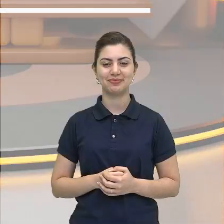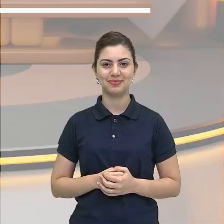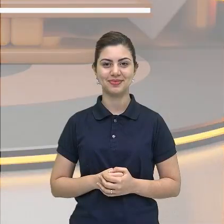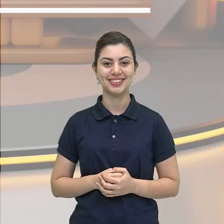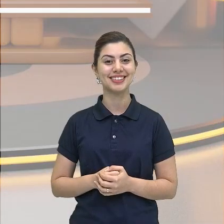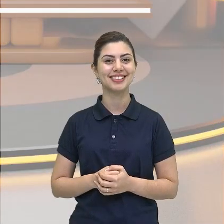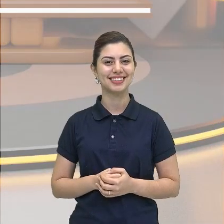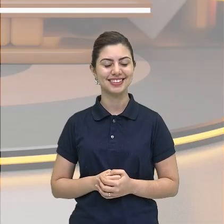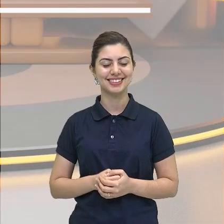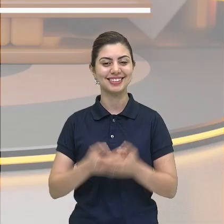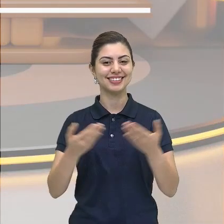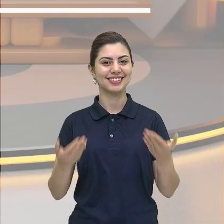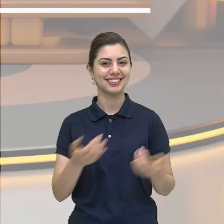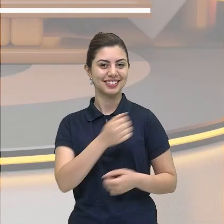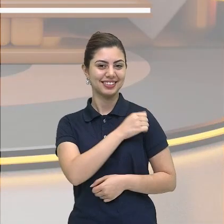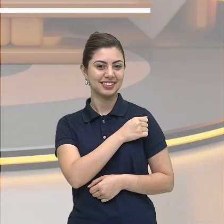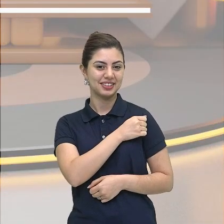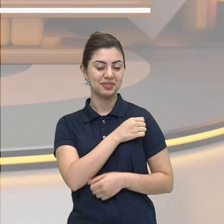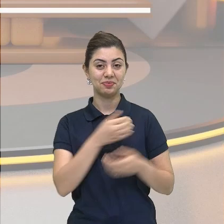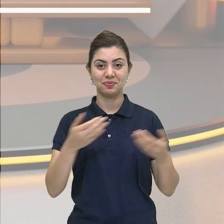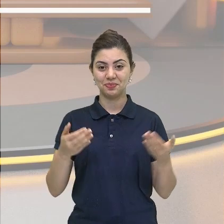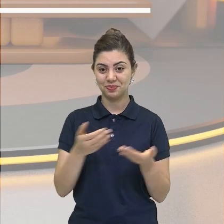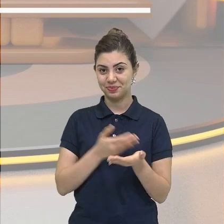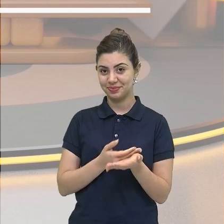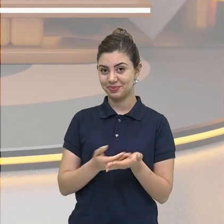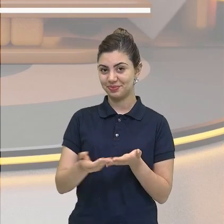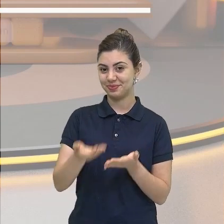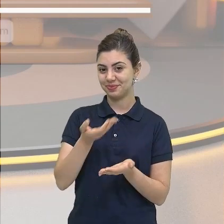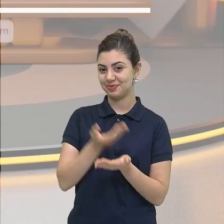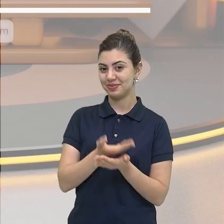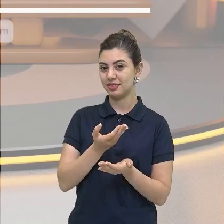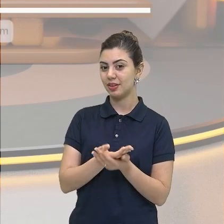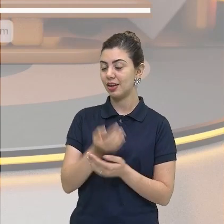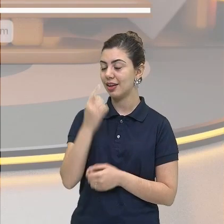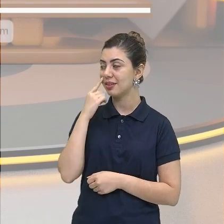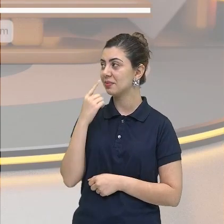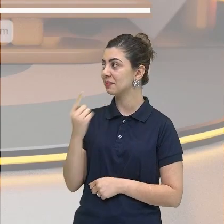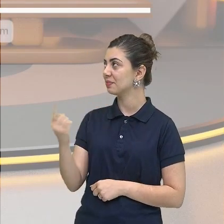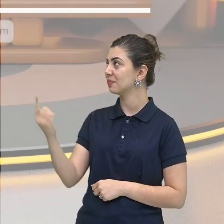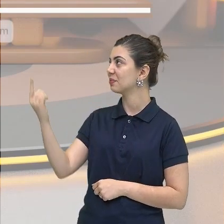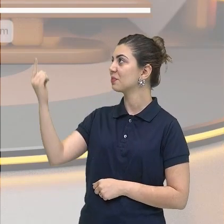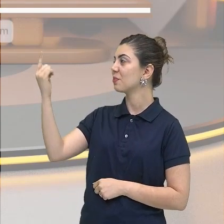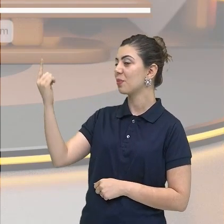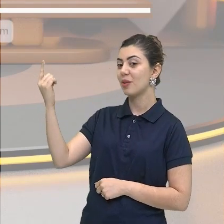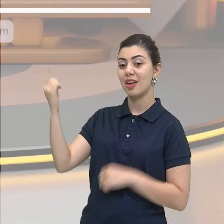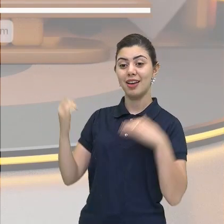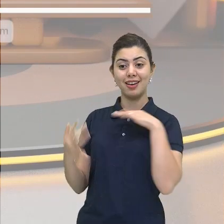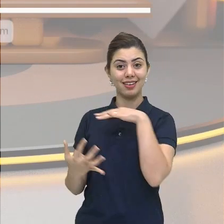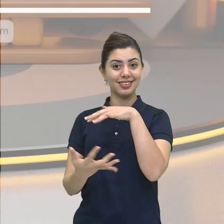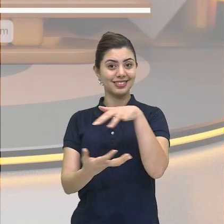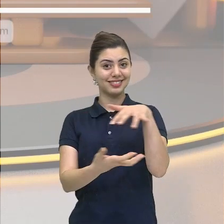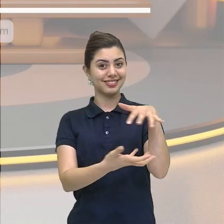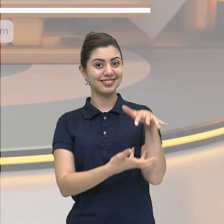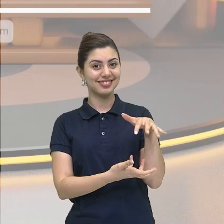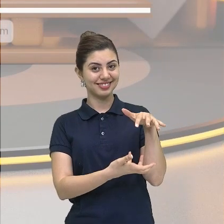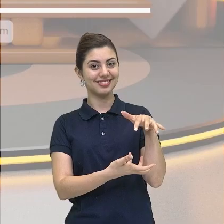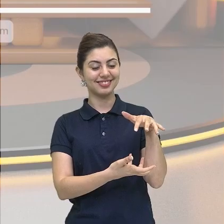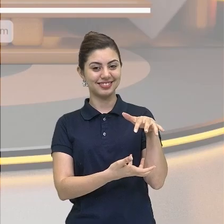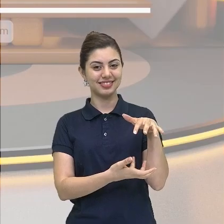Então, queridos, vamos iniciar a nossa aula aqui, ó, com o nosso globo terrestre, né?